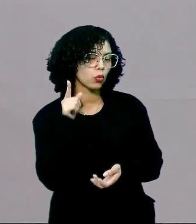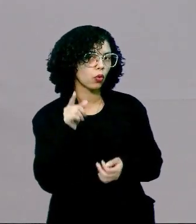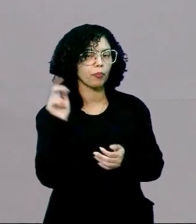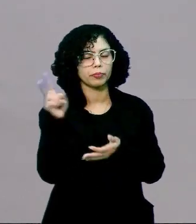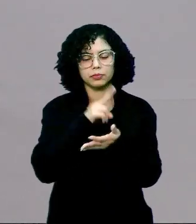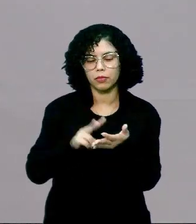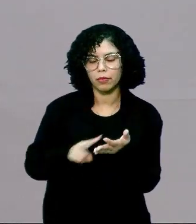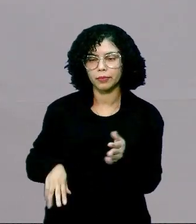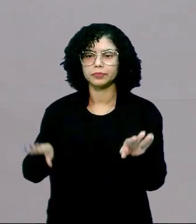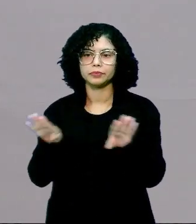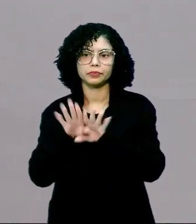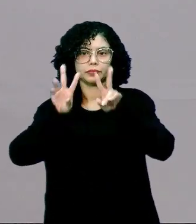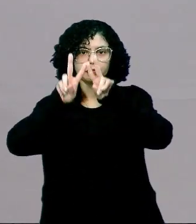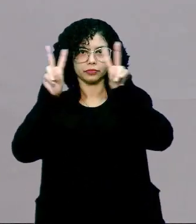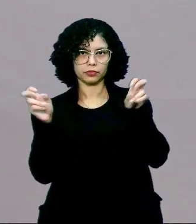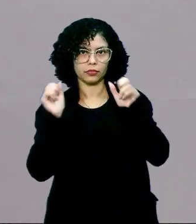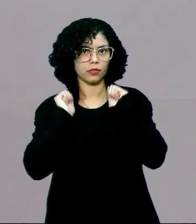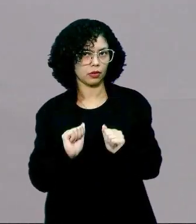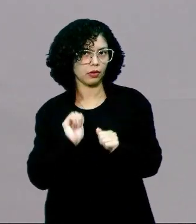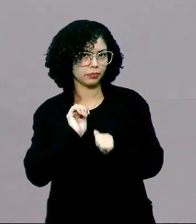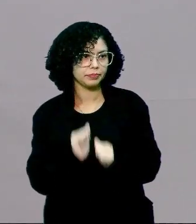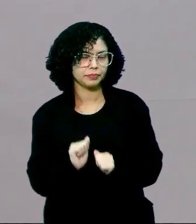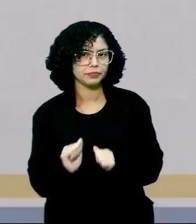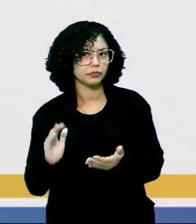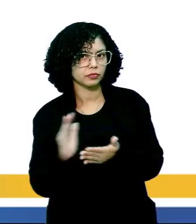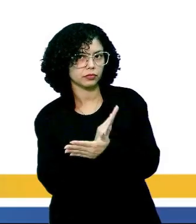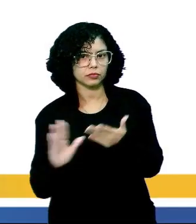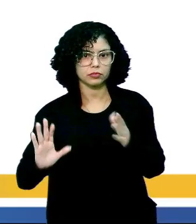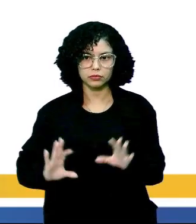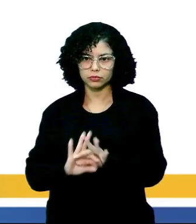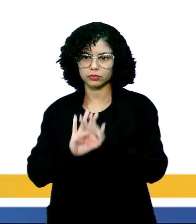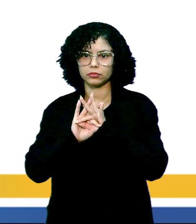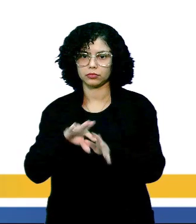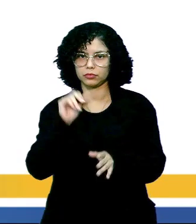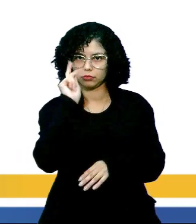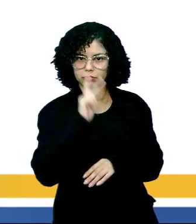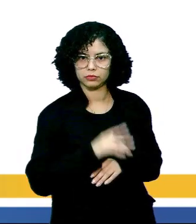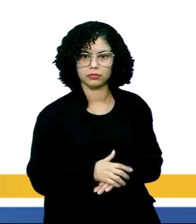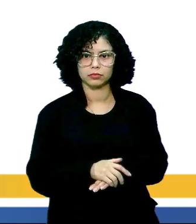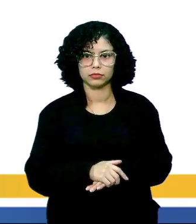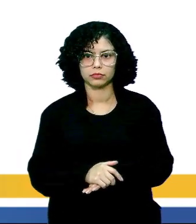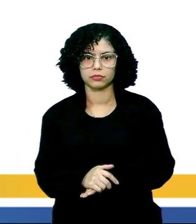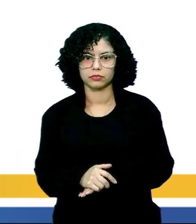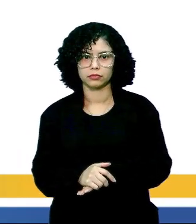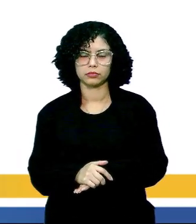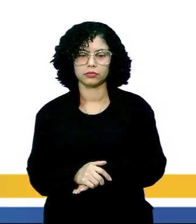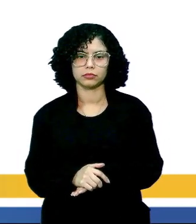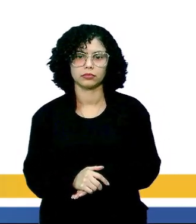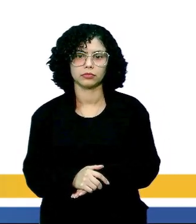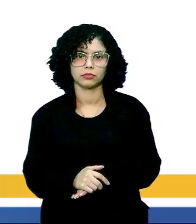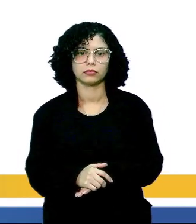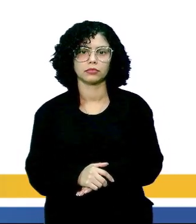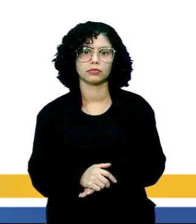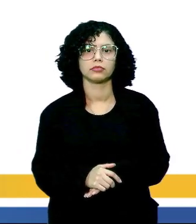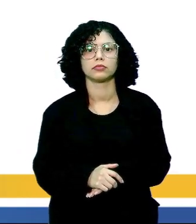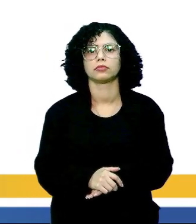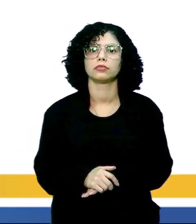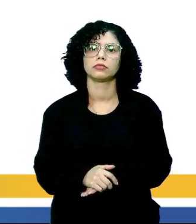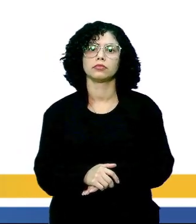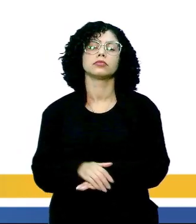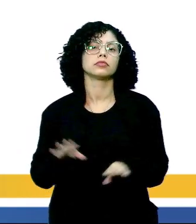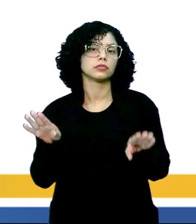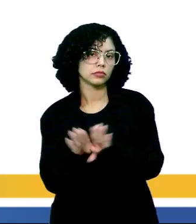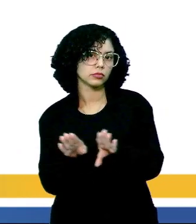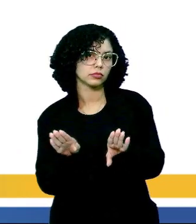fazendo a leitura aí do título, você já pode fazer algumas associações, ok? E ela também está falando sobre o